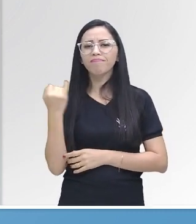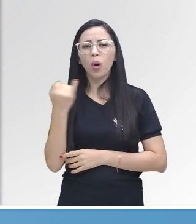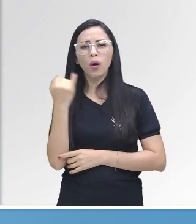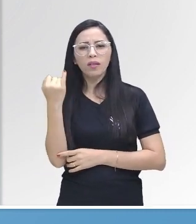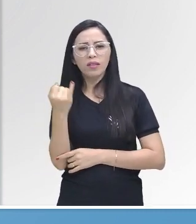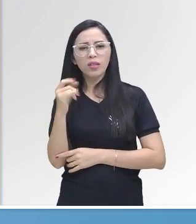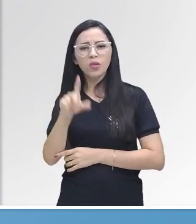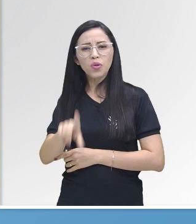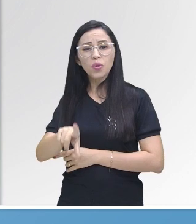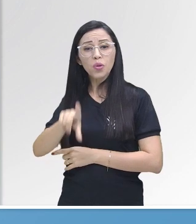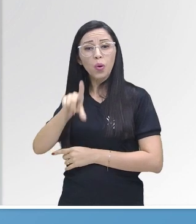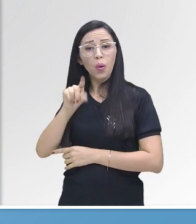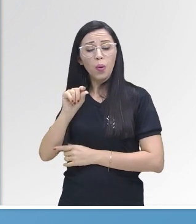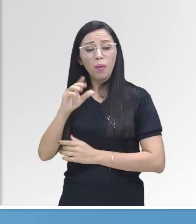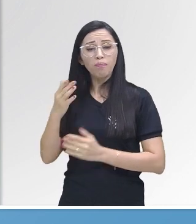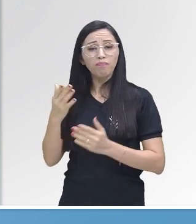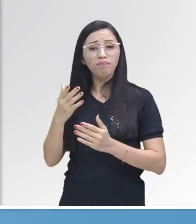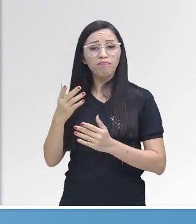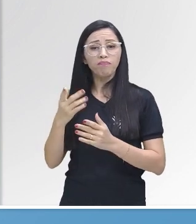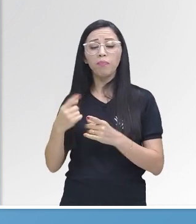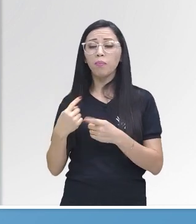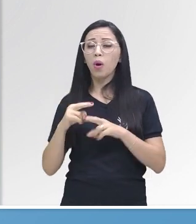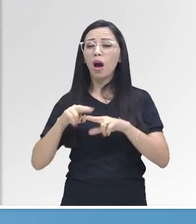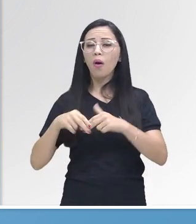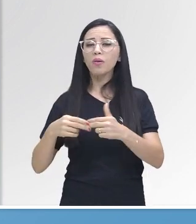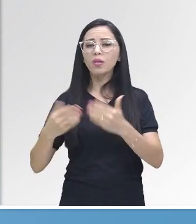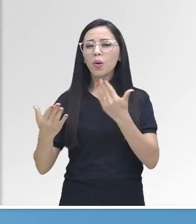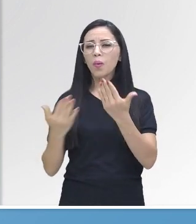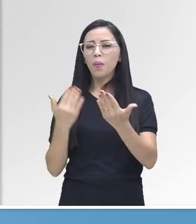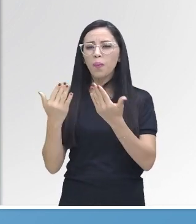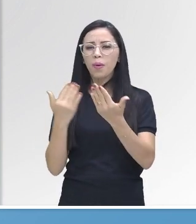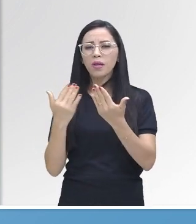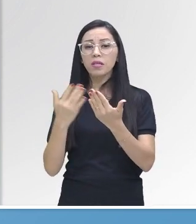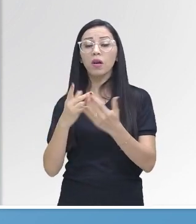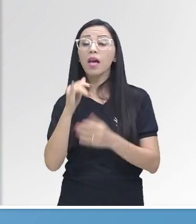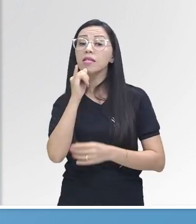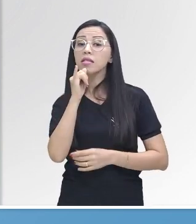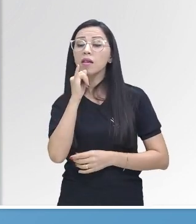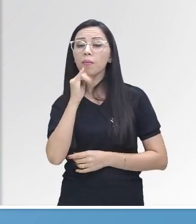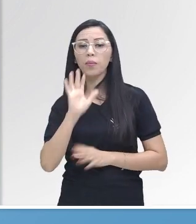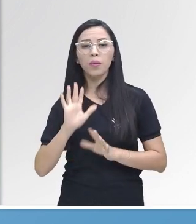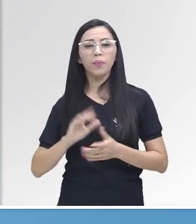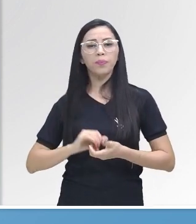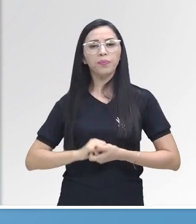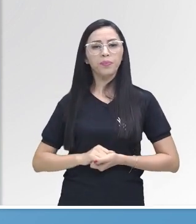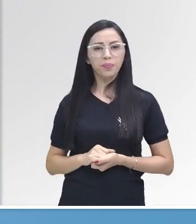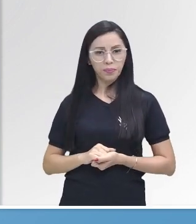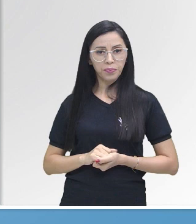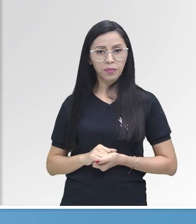uma comparação. Então, vamos ver aqui, logo a seguir.